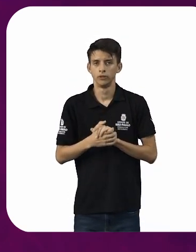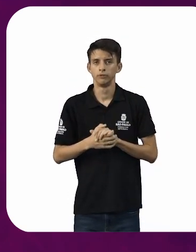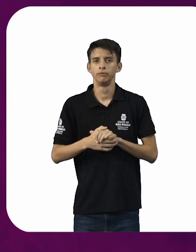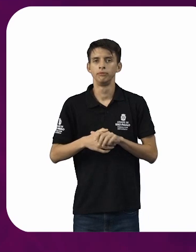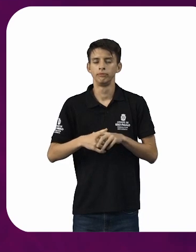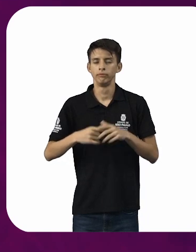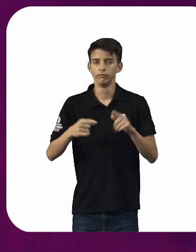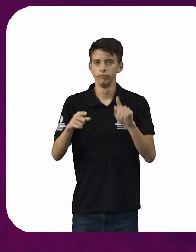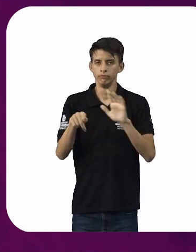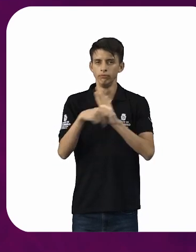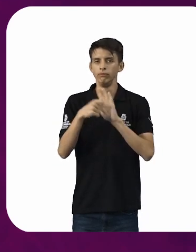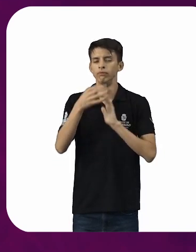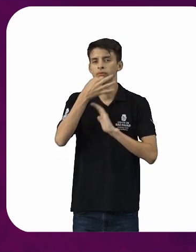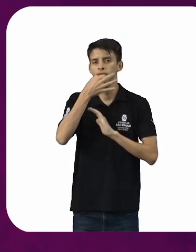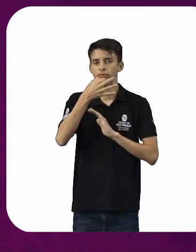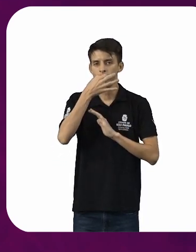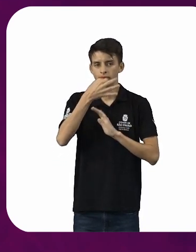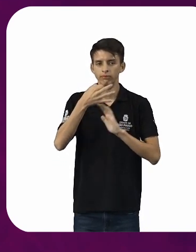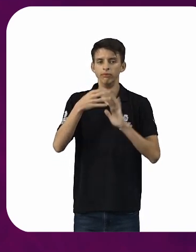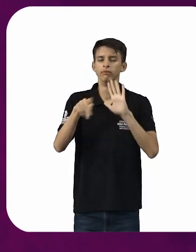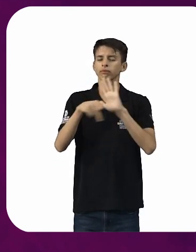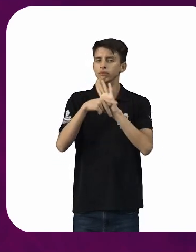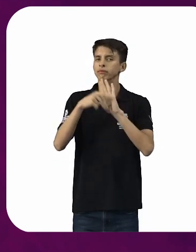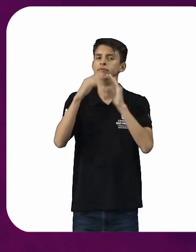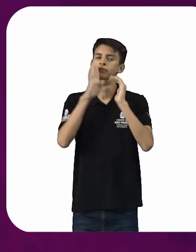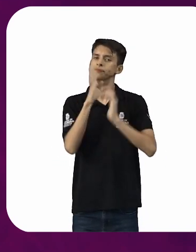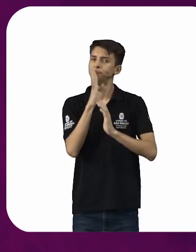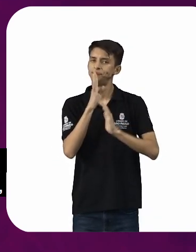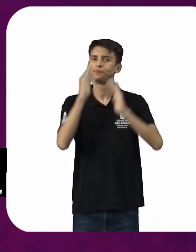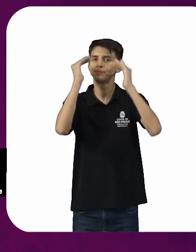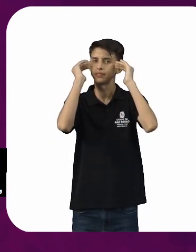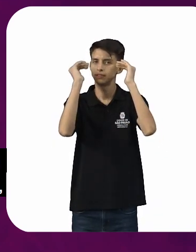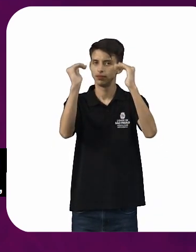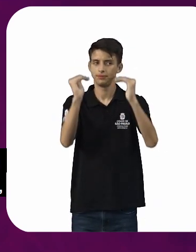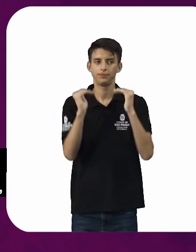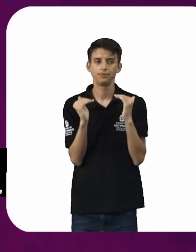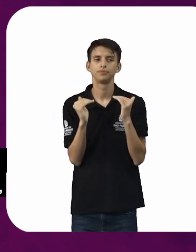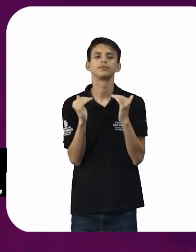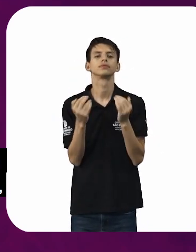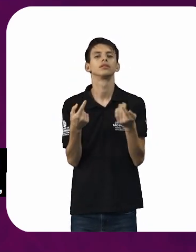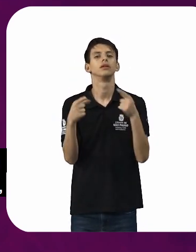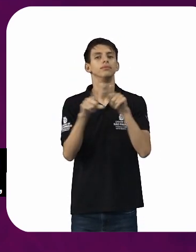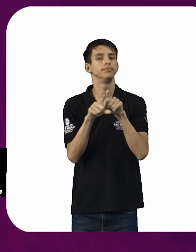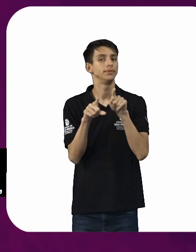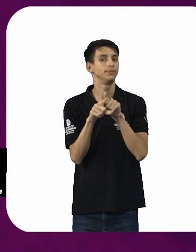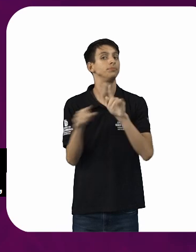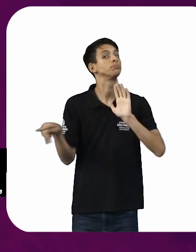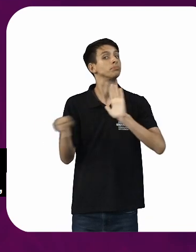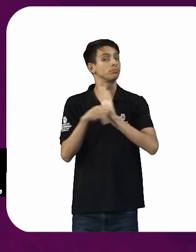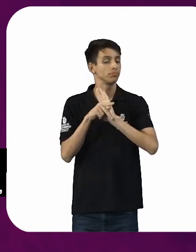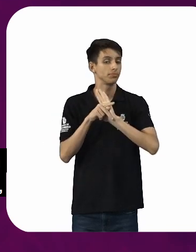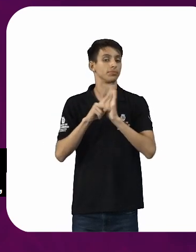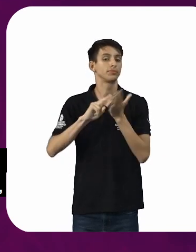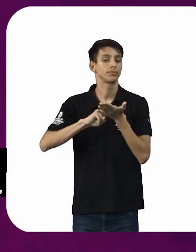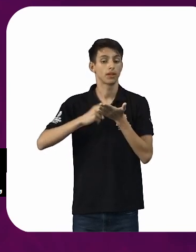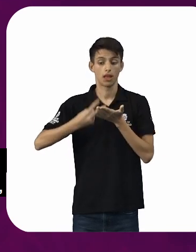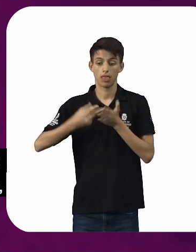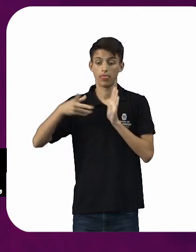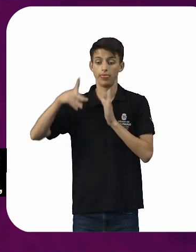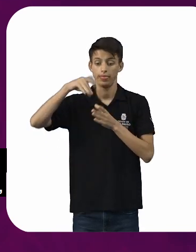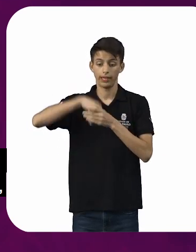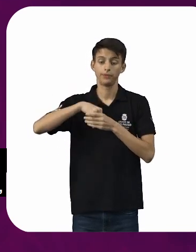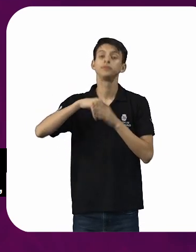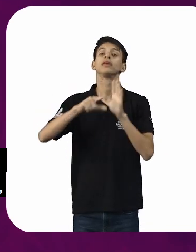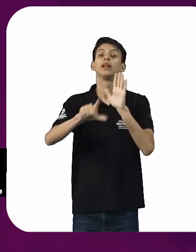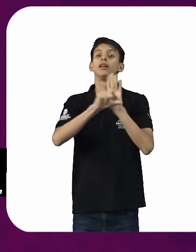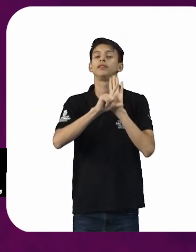um argumento de um jurista muito reconhecido e respeitado, mas ele também ela é traduzida em forma da lei, né? É o